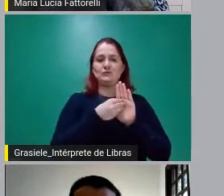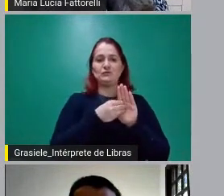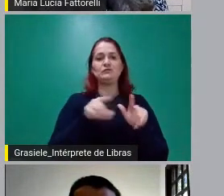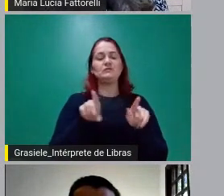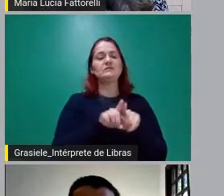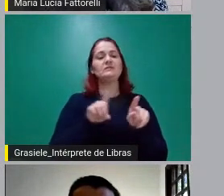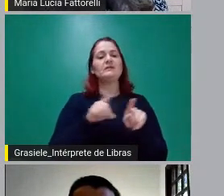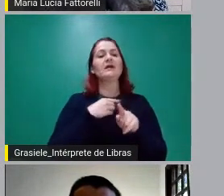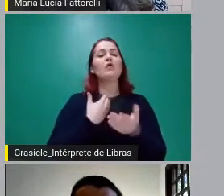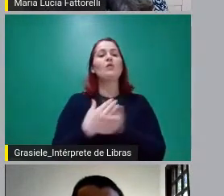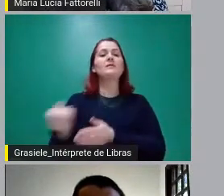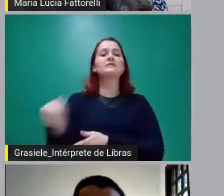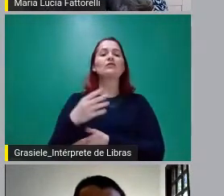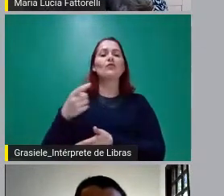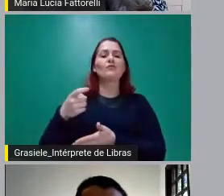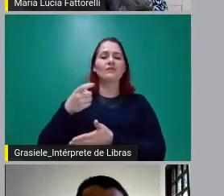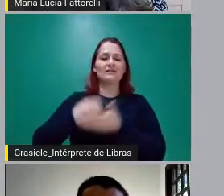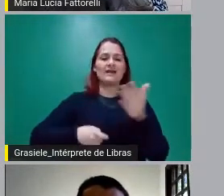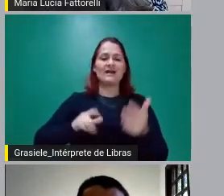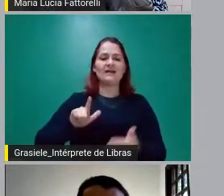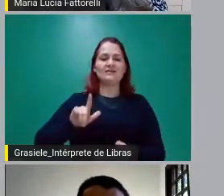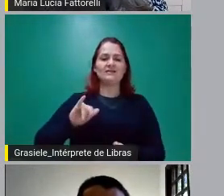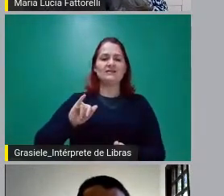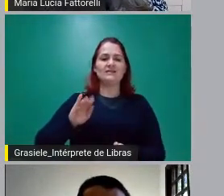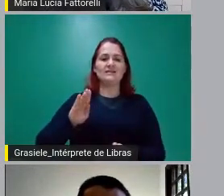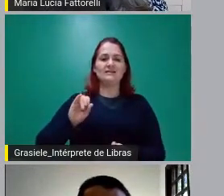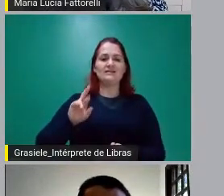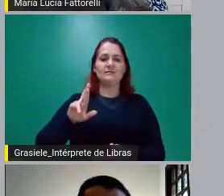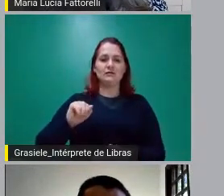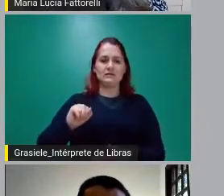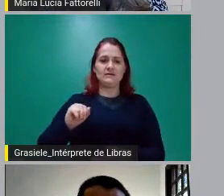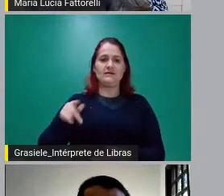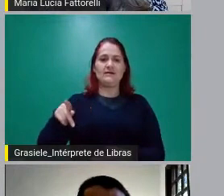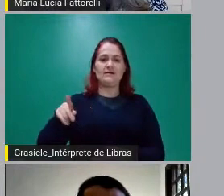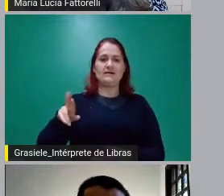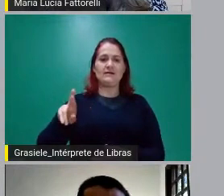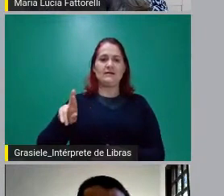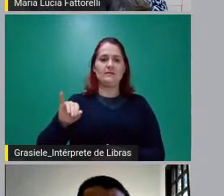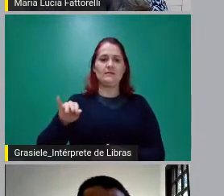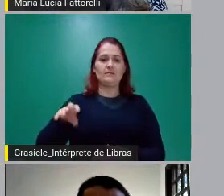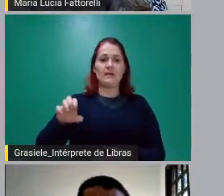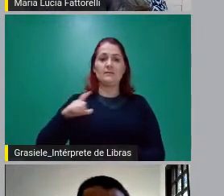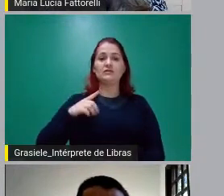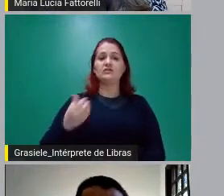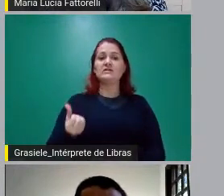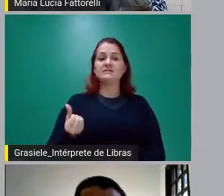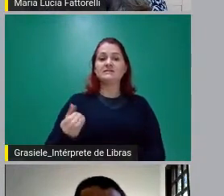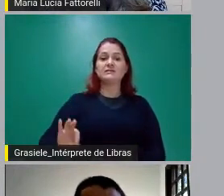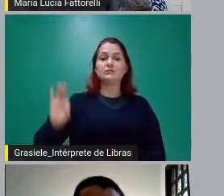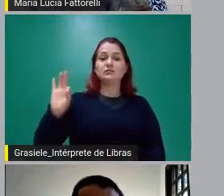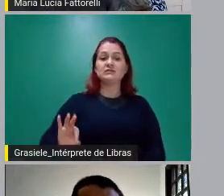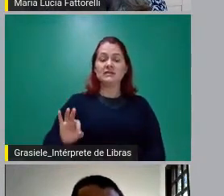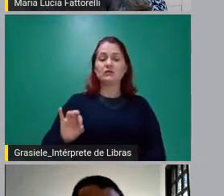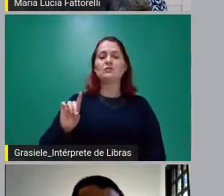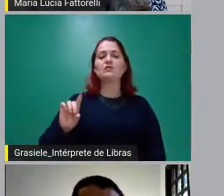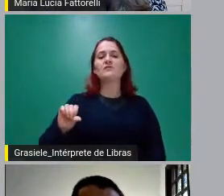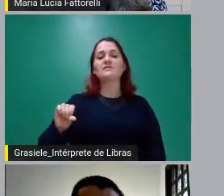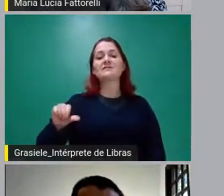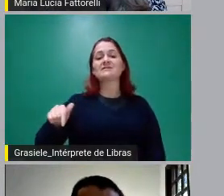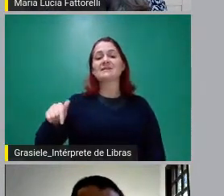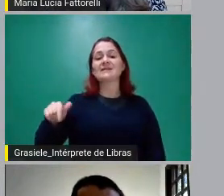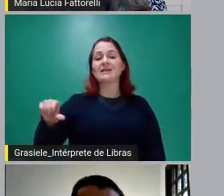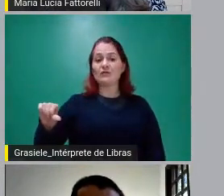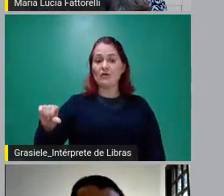e Prime, você teve uma passagem de em torno de 6%, que eram as taxas em 79, para